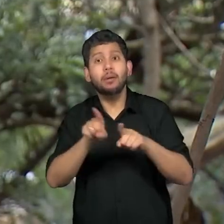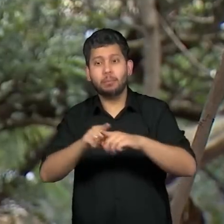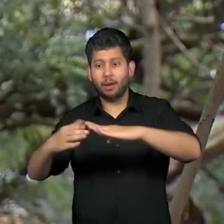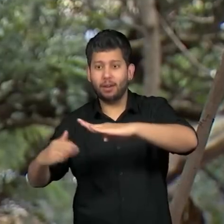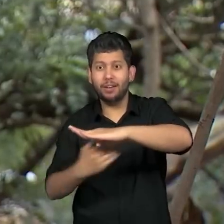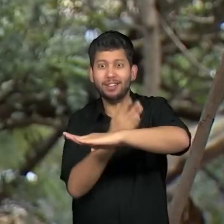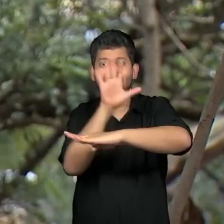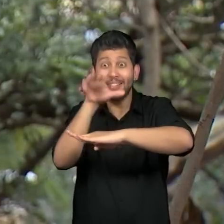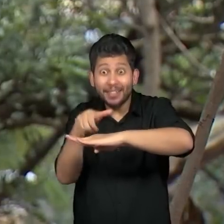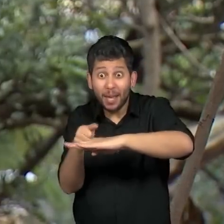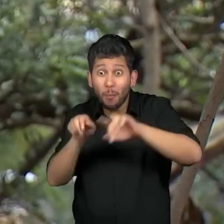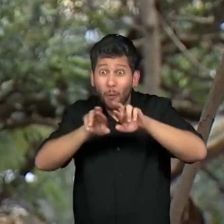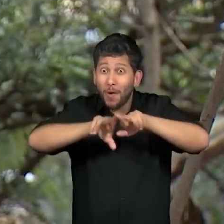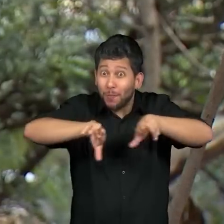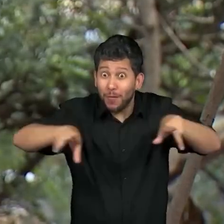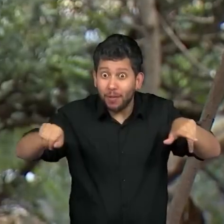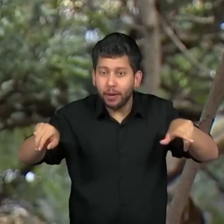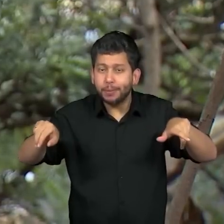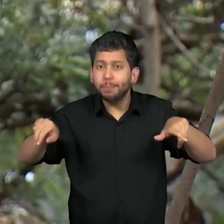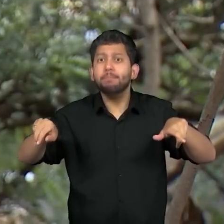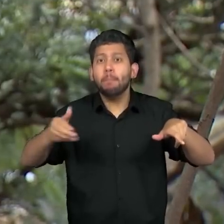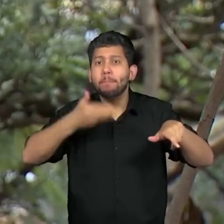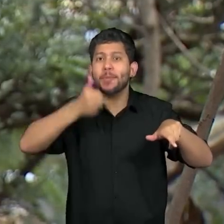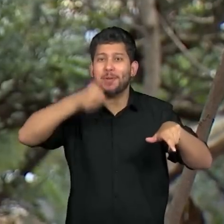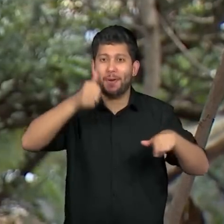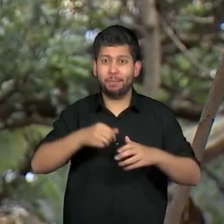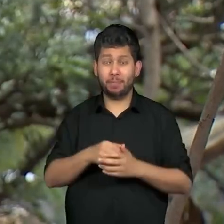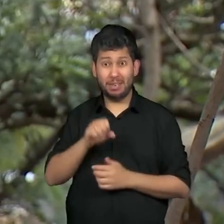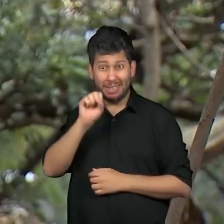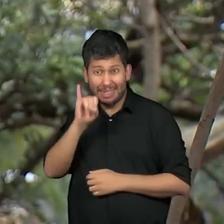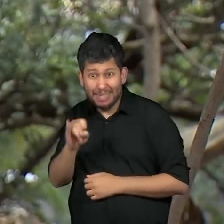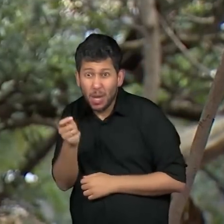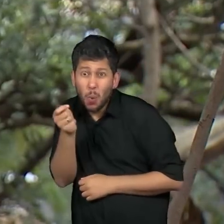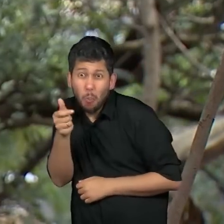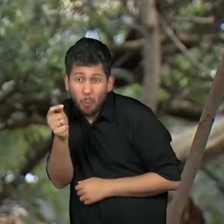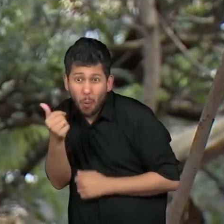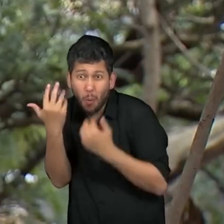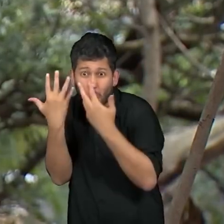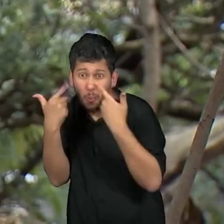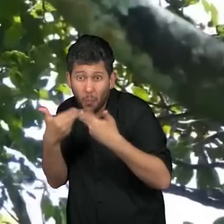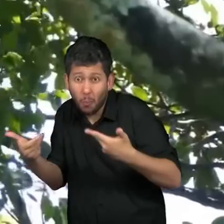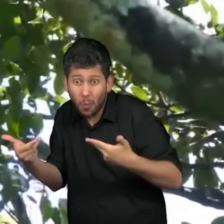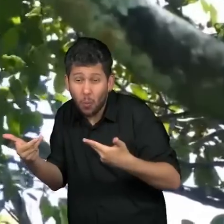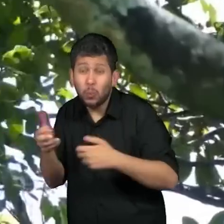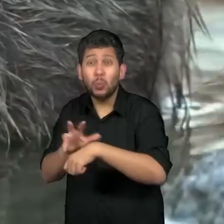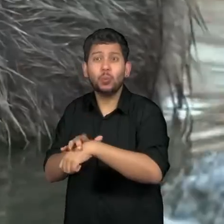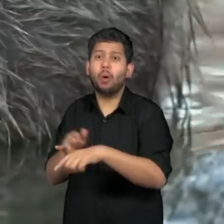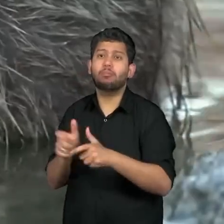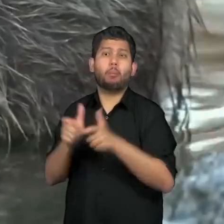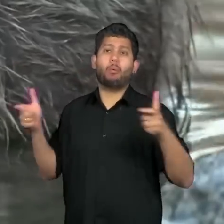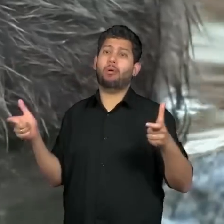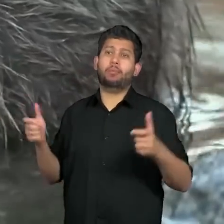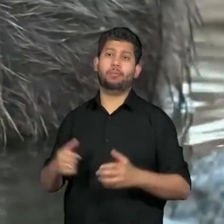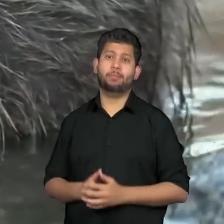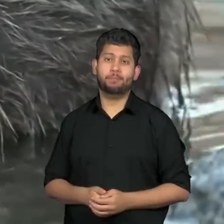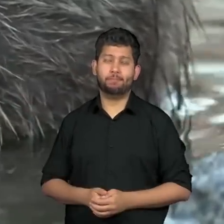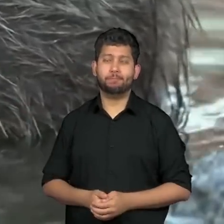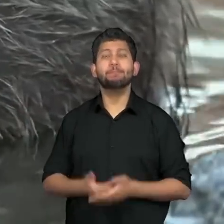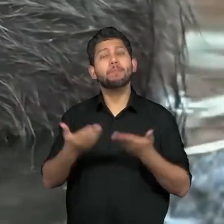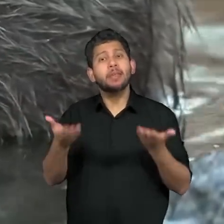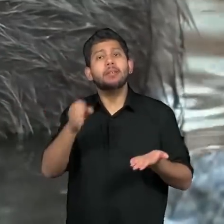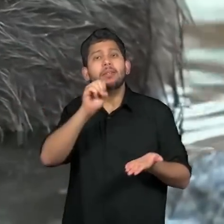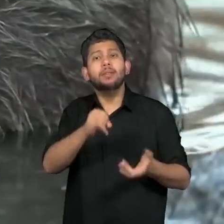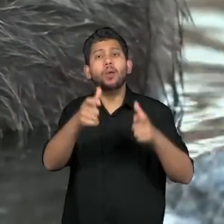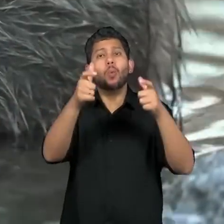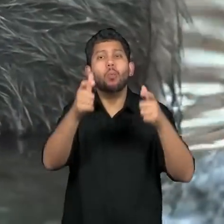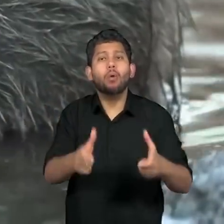de zoonoses. Quanto menos biodiversidade, mais doenças emergentes. Em um ambiente biodiverso, com toda